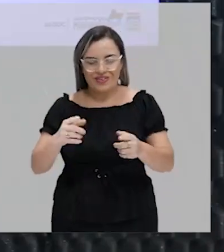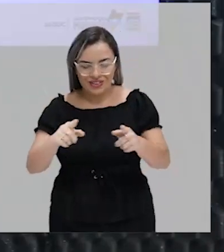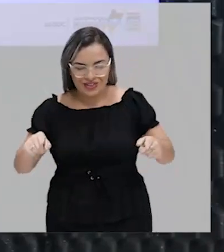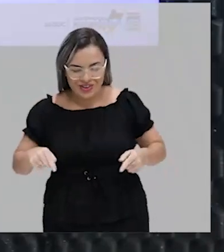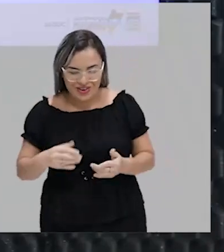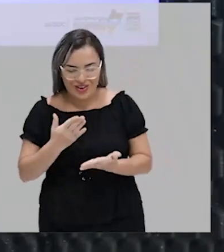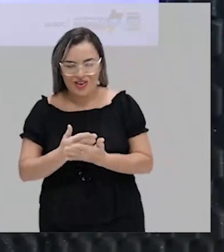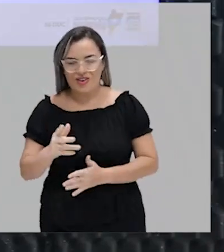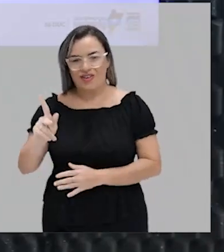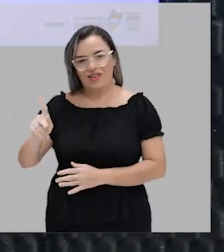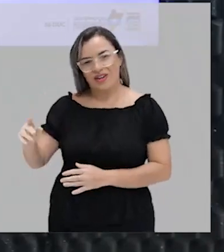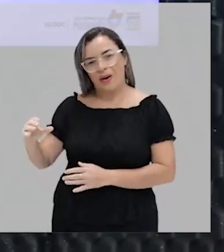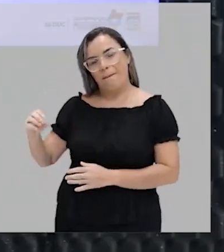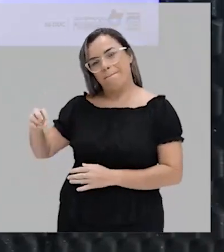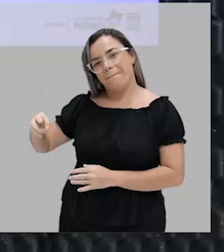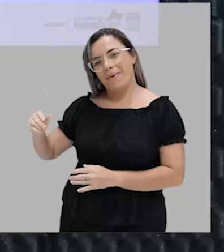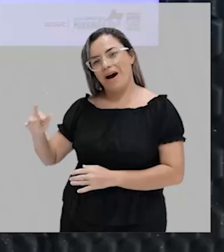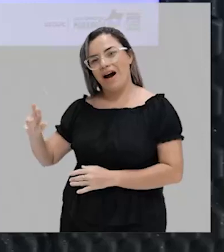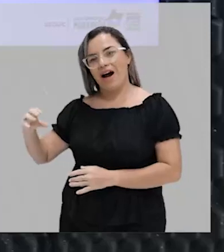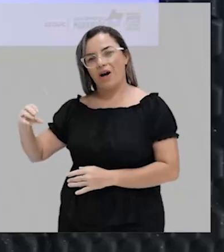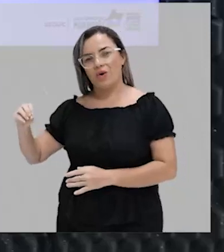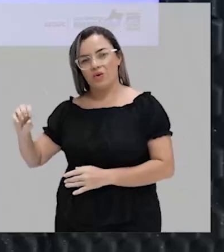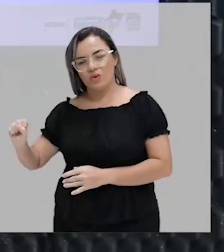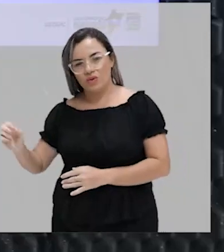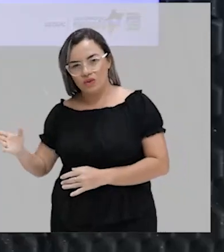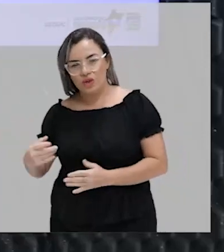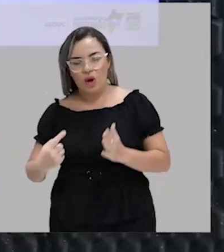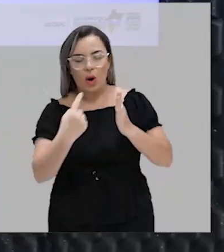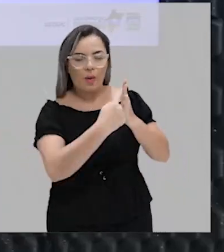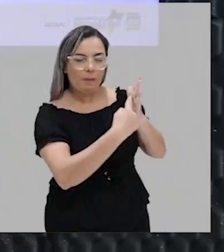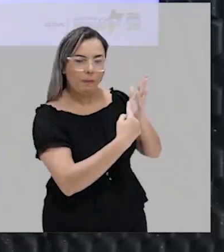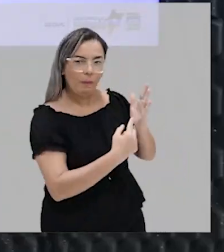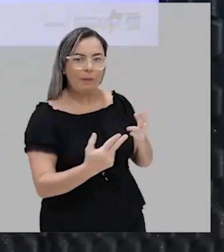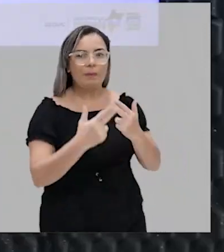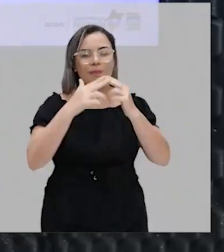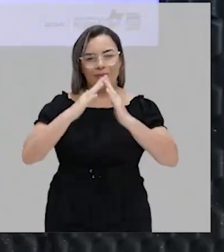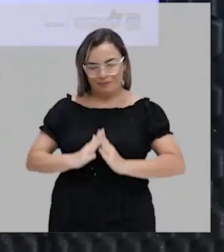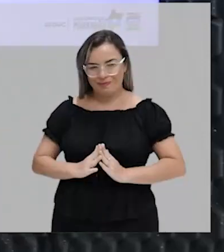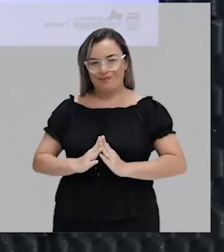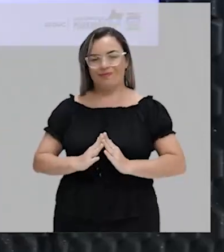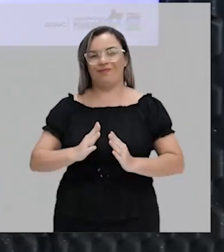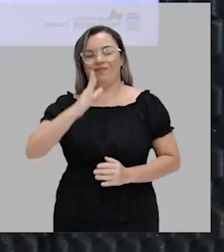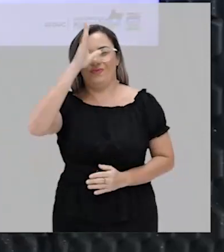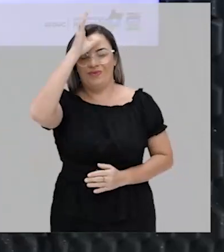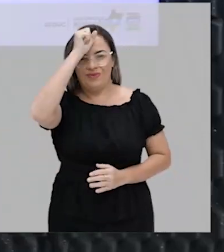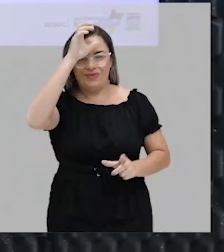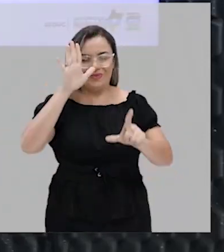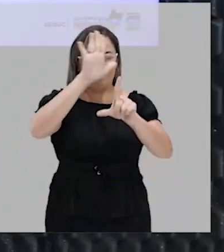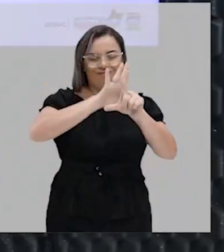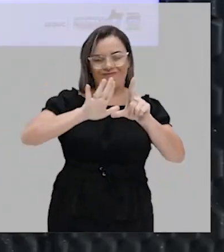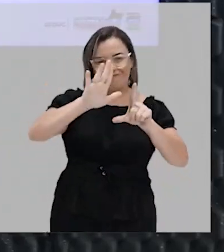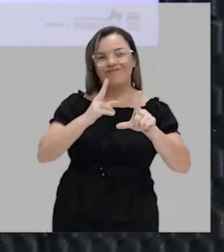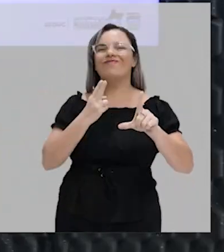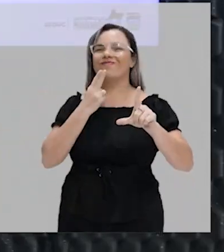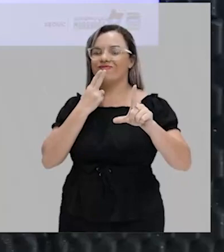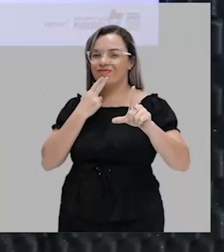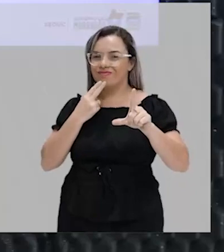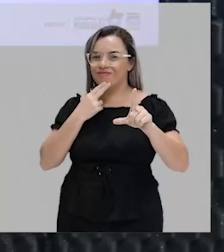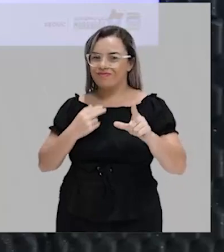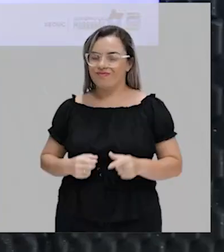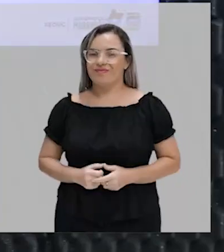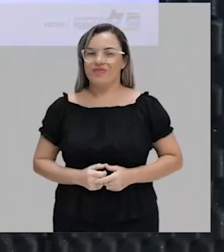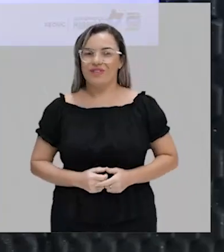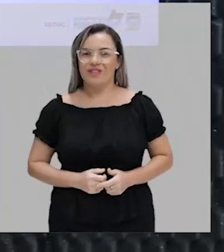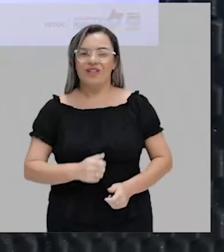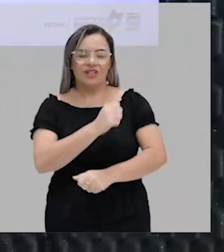galerinha, professor Marcos Cunha na área, no nosso projeto Fique em Casa Aprendendo, da nossa plataforma Gonçalves Dias. Galera,